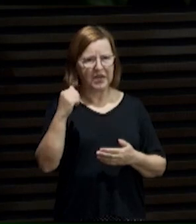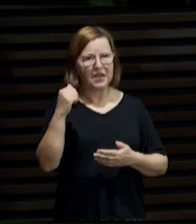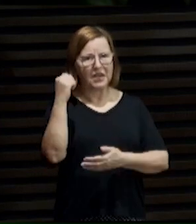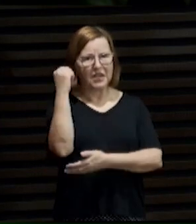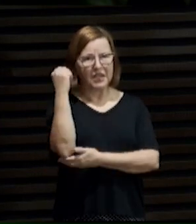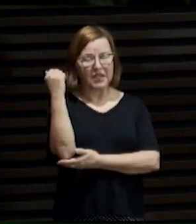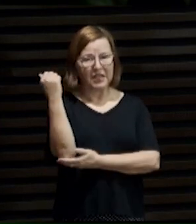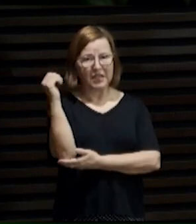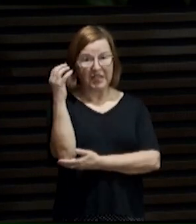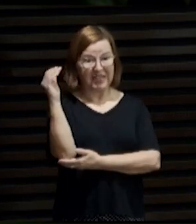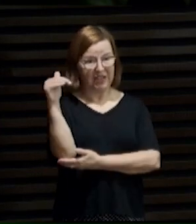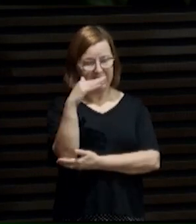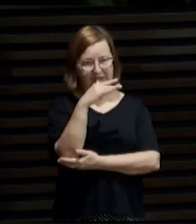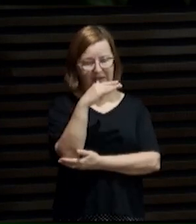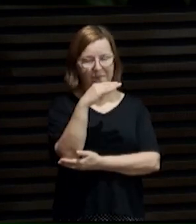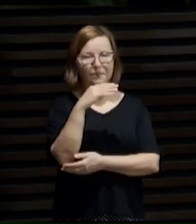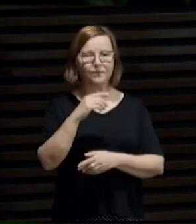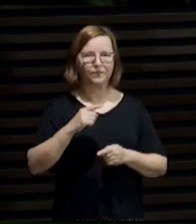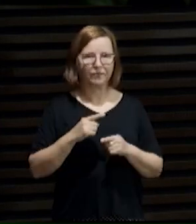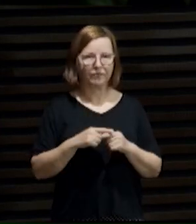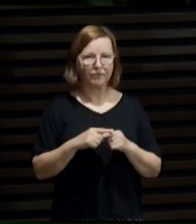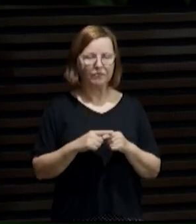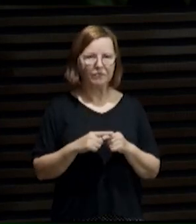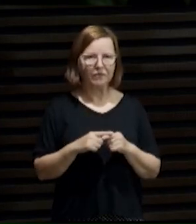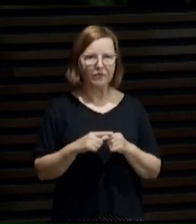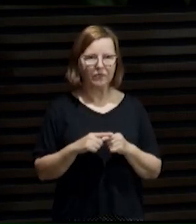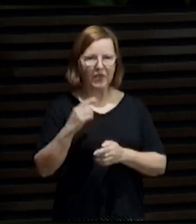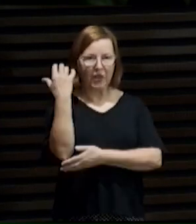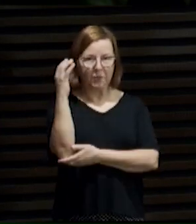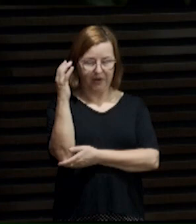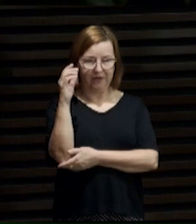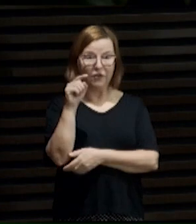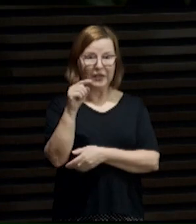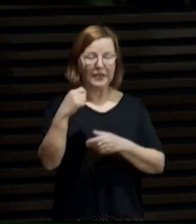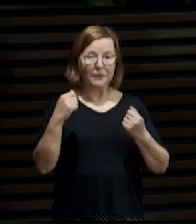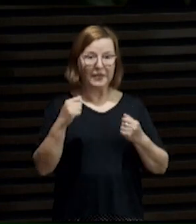videira? Porque é um tipo de planta que você precisa guiar.